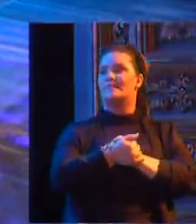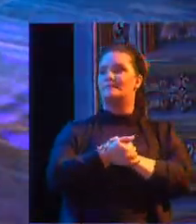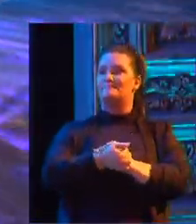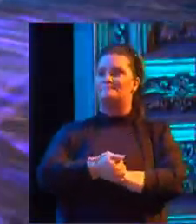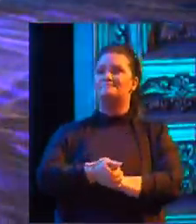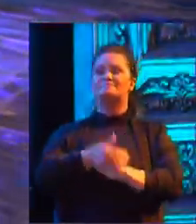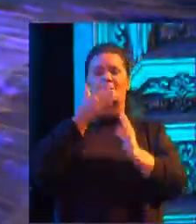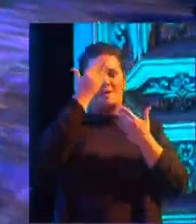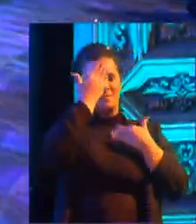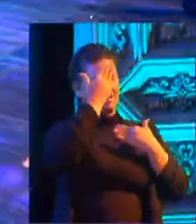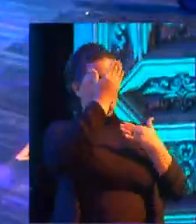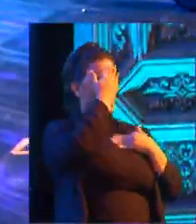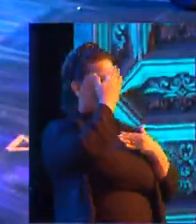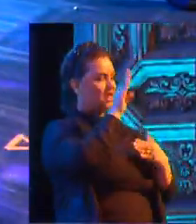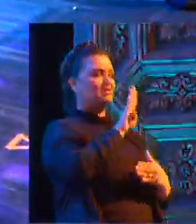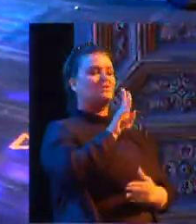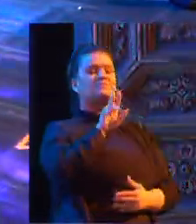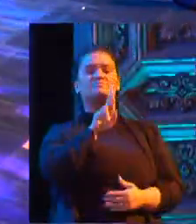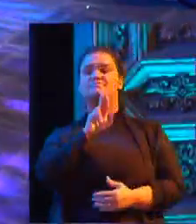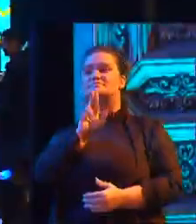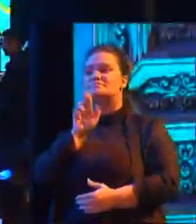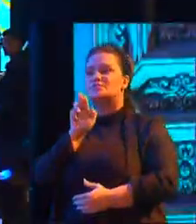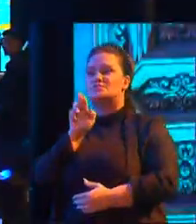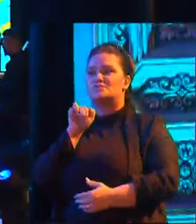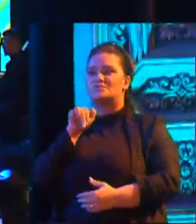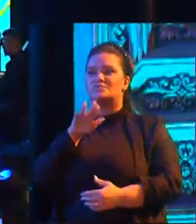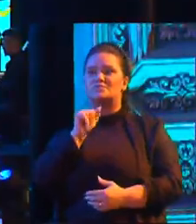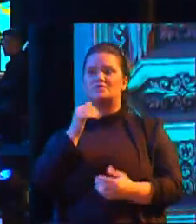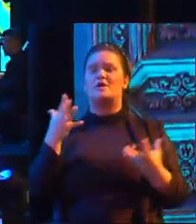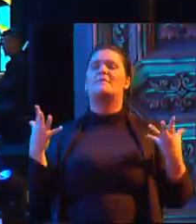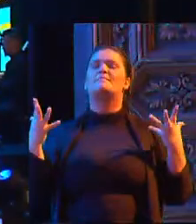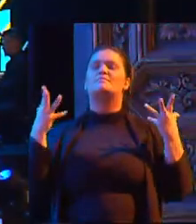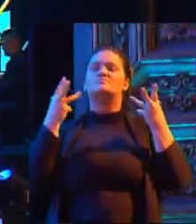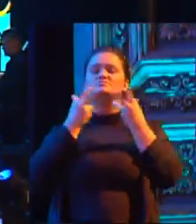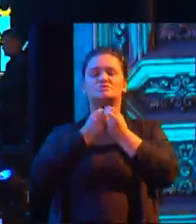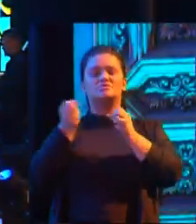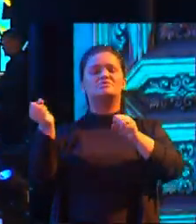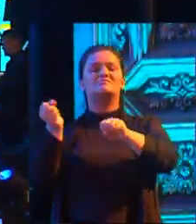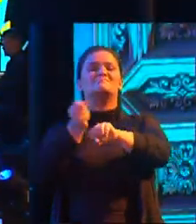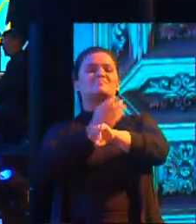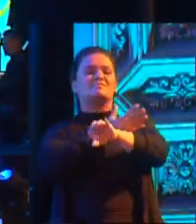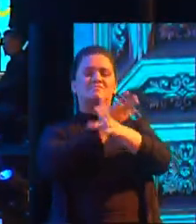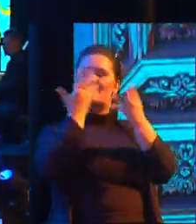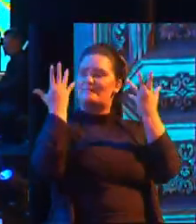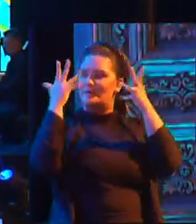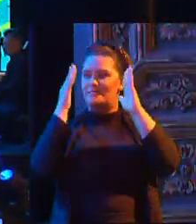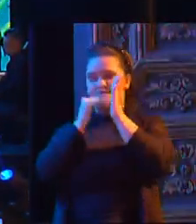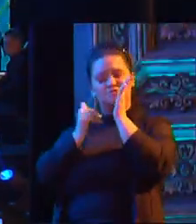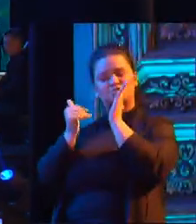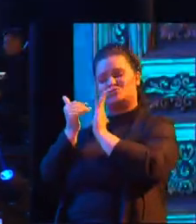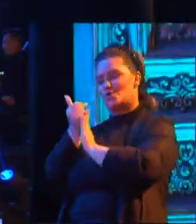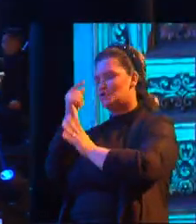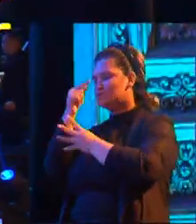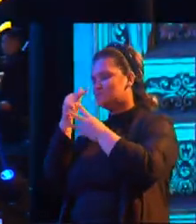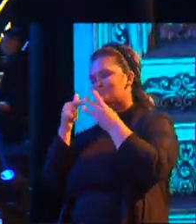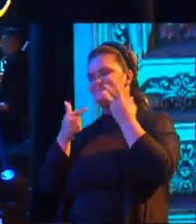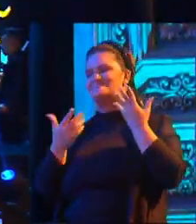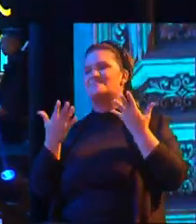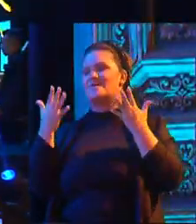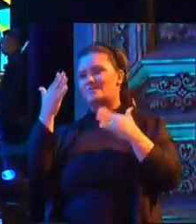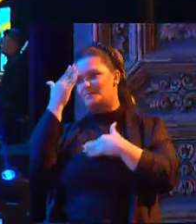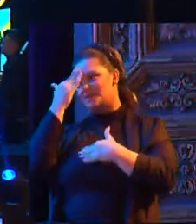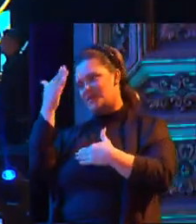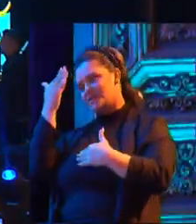Obrigada, Bruna, Pelé. Essa é uma noite de muitas emoções. Parabéns, Márcio. Parabéns, Karen. Parabéns, Nilson. Obrigado, Bruna,